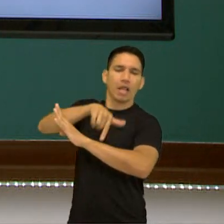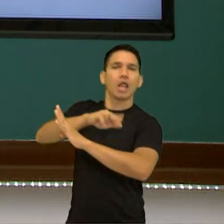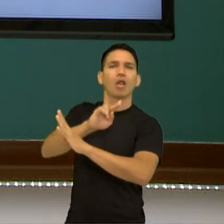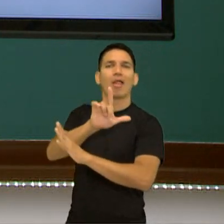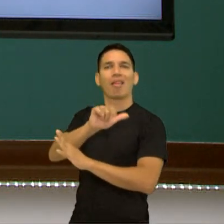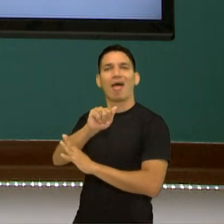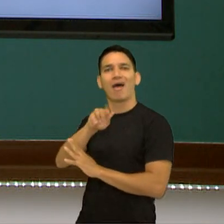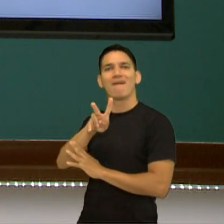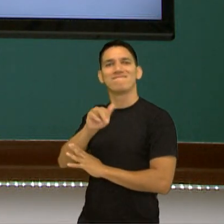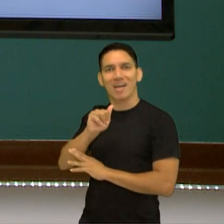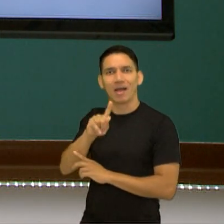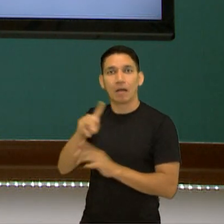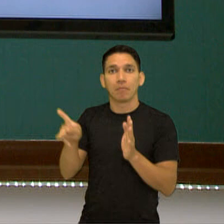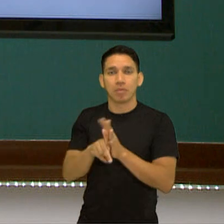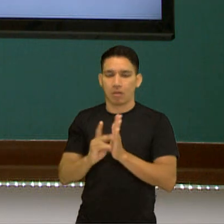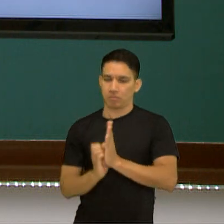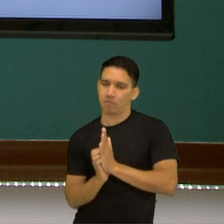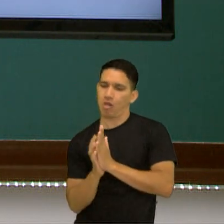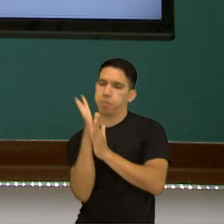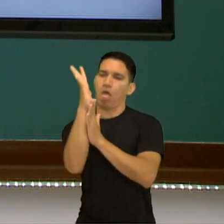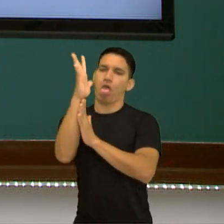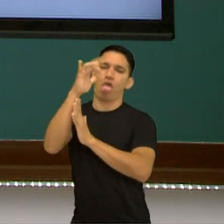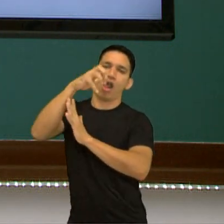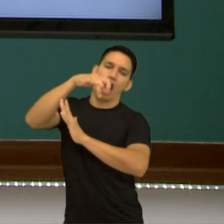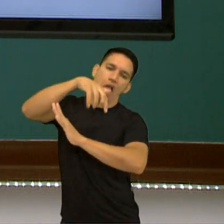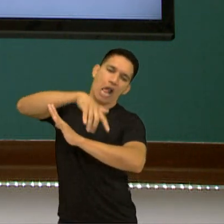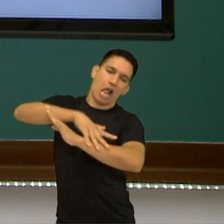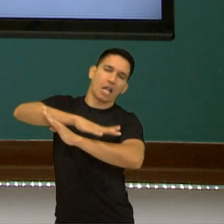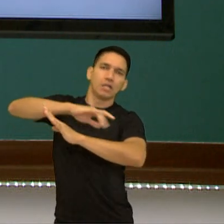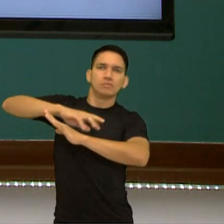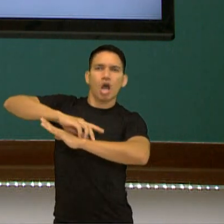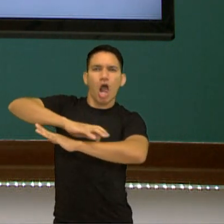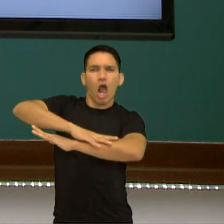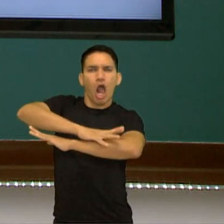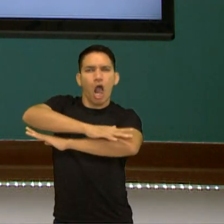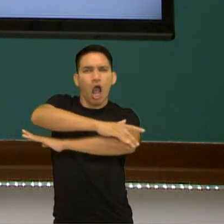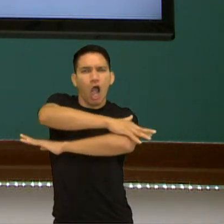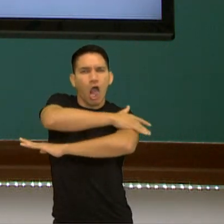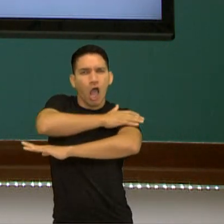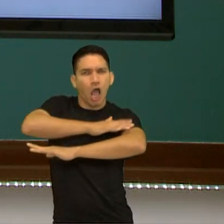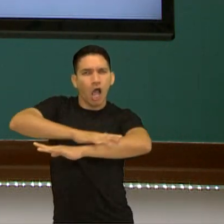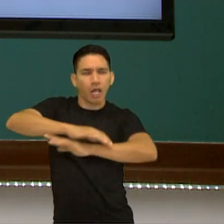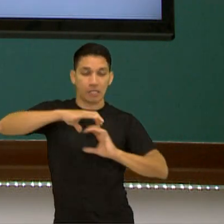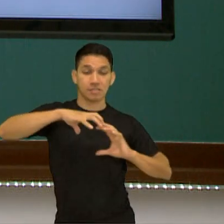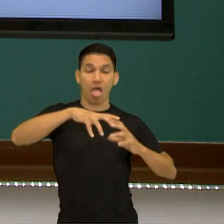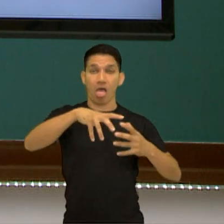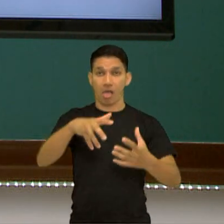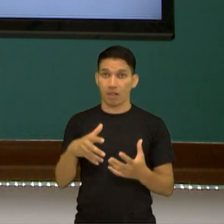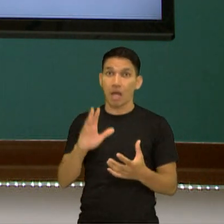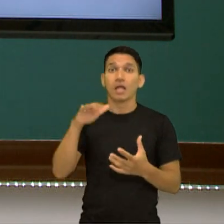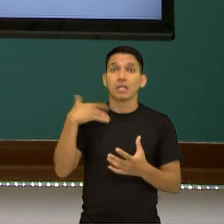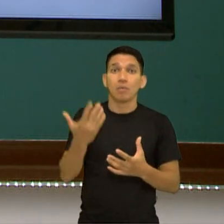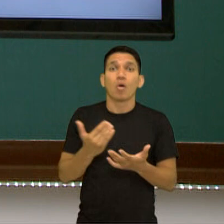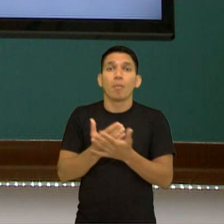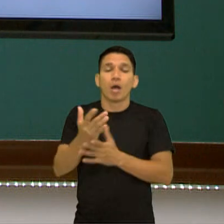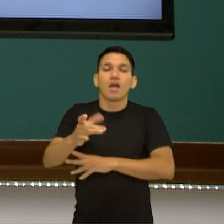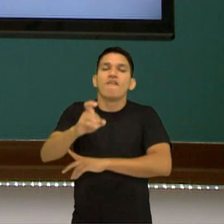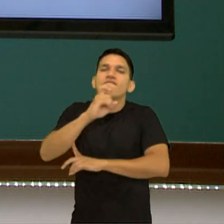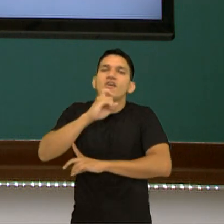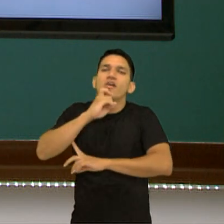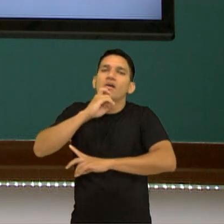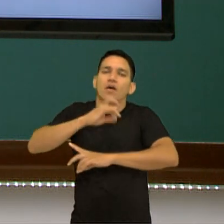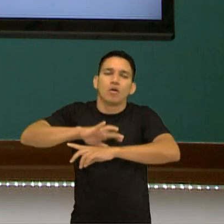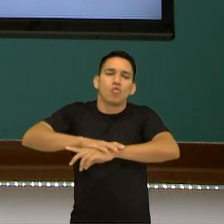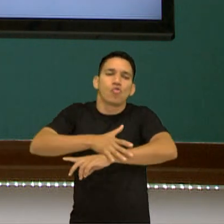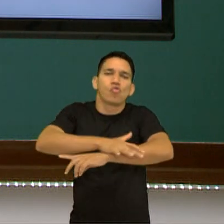planeta, chegava até a superfície e vinha cobrindo a superfície terrestre. E depois lentamente se resfriando,